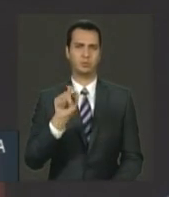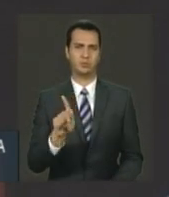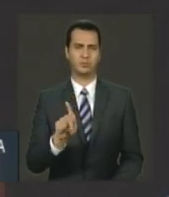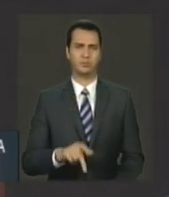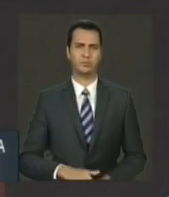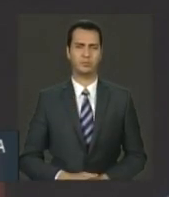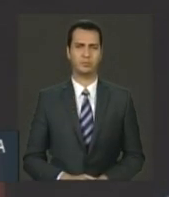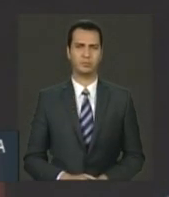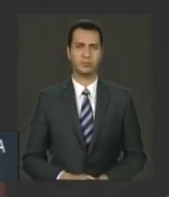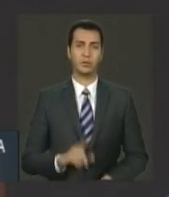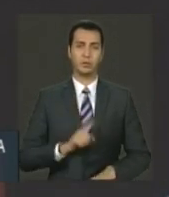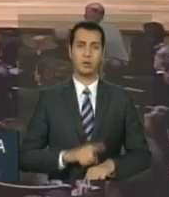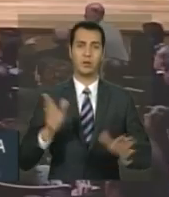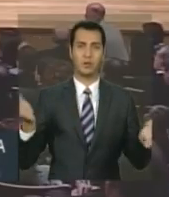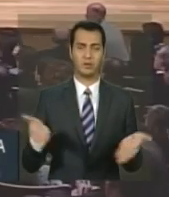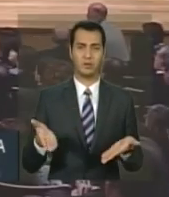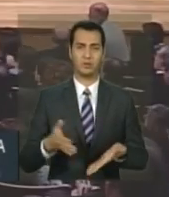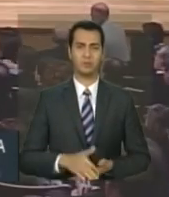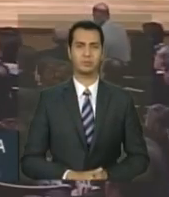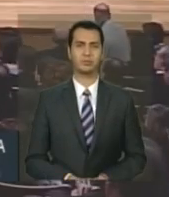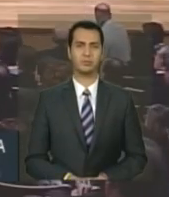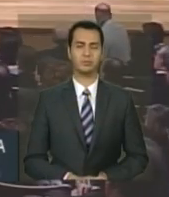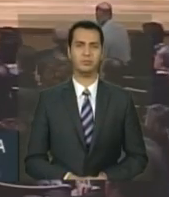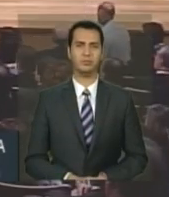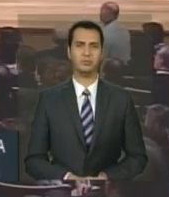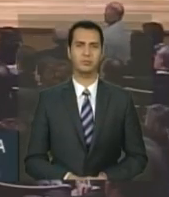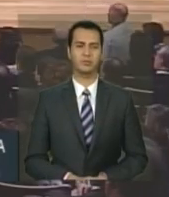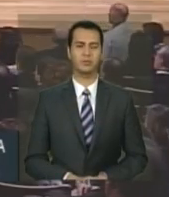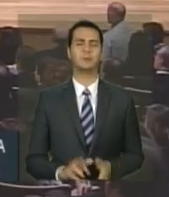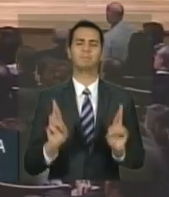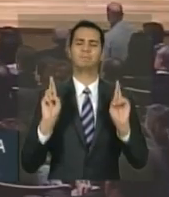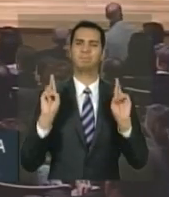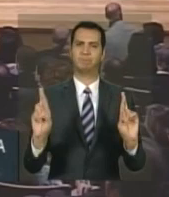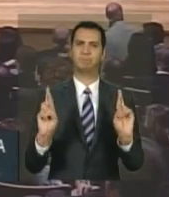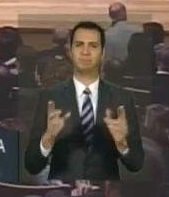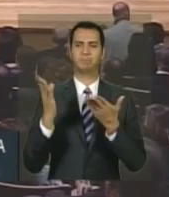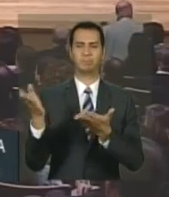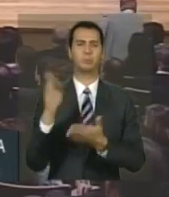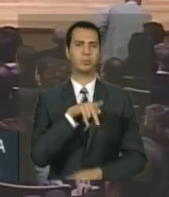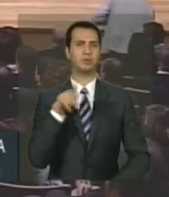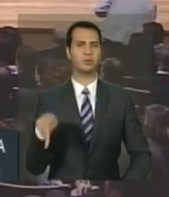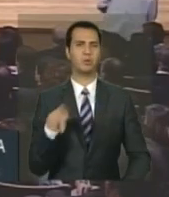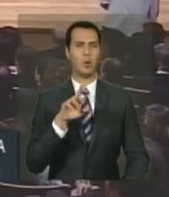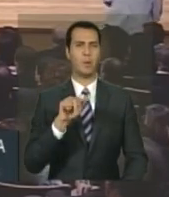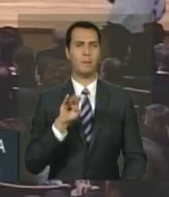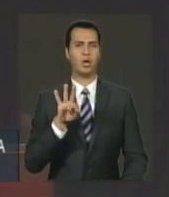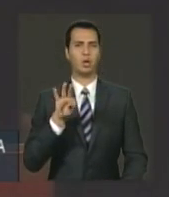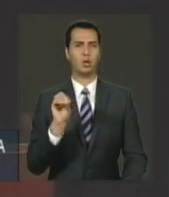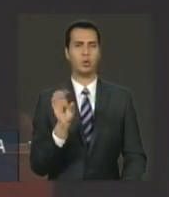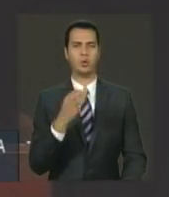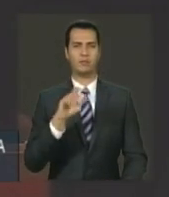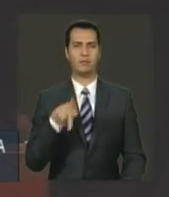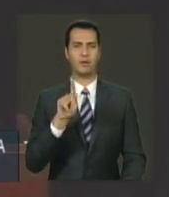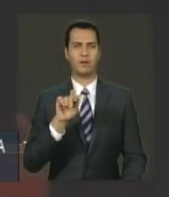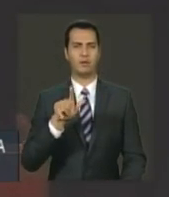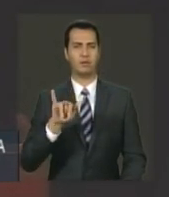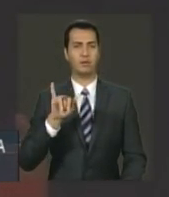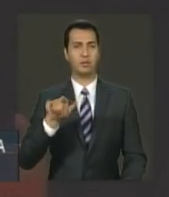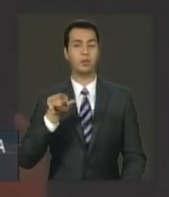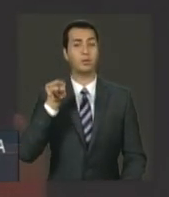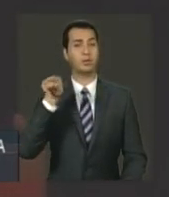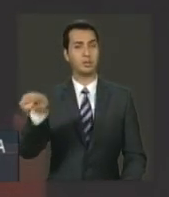Neste momento, desejo ao professor Roberto Calil uma